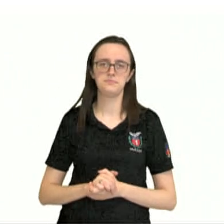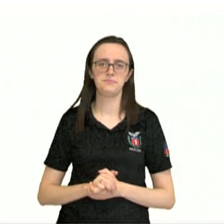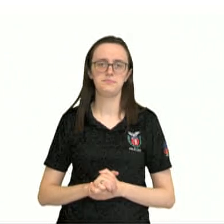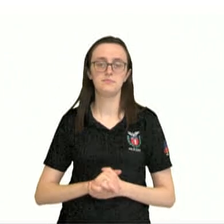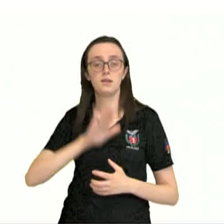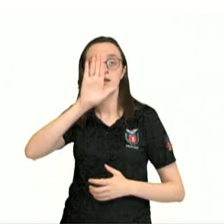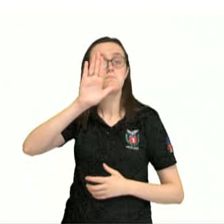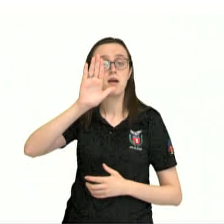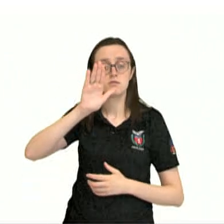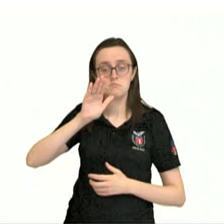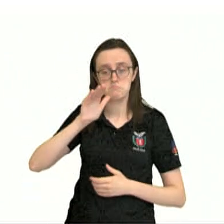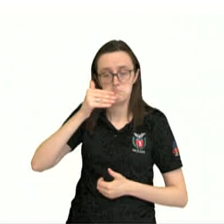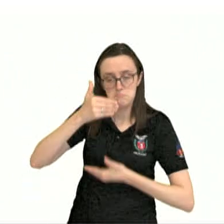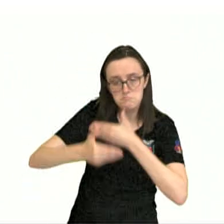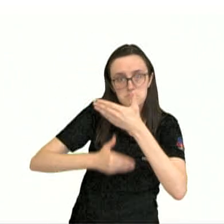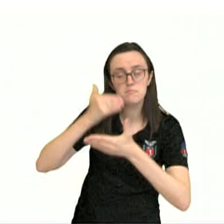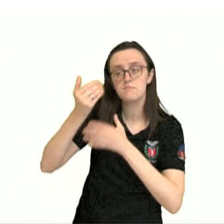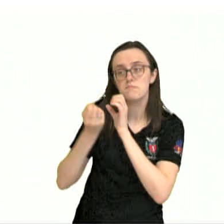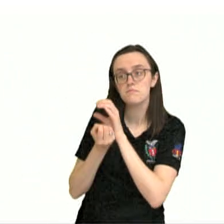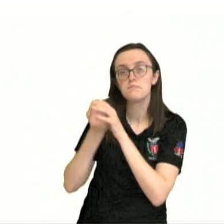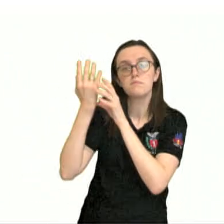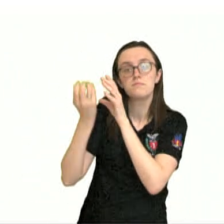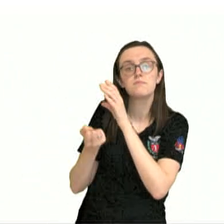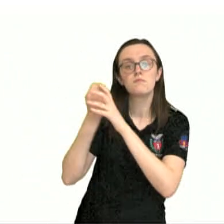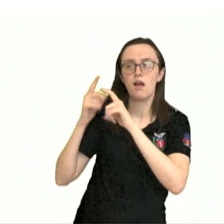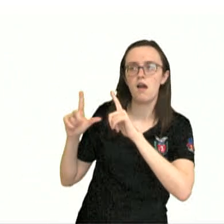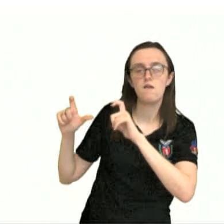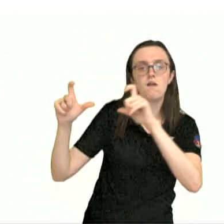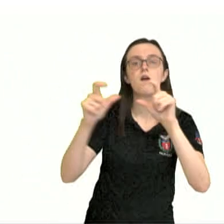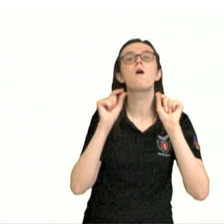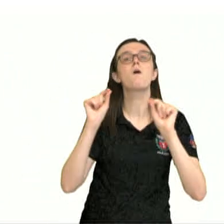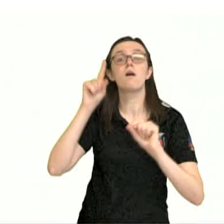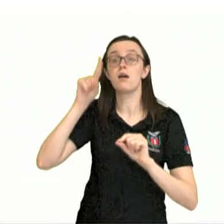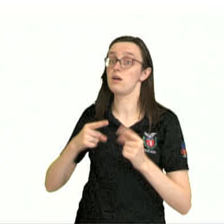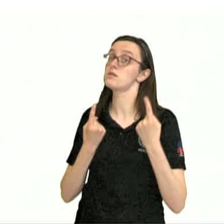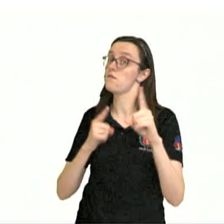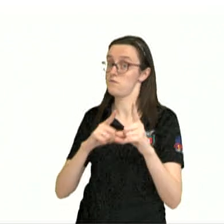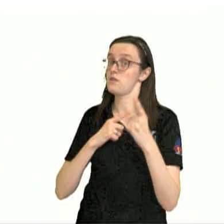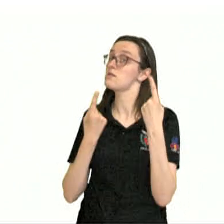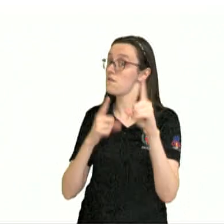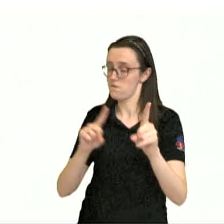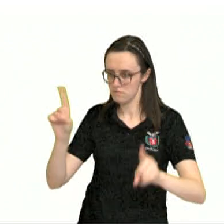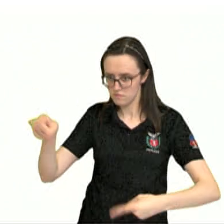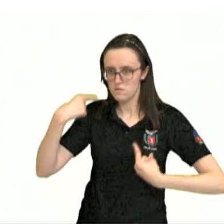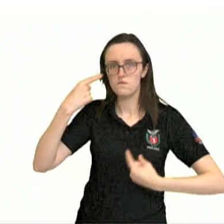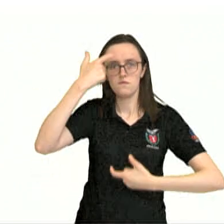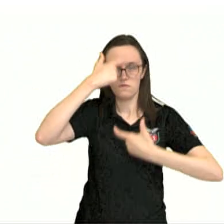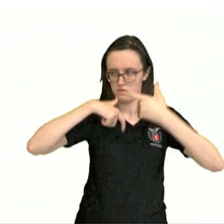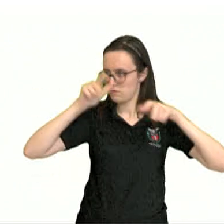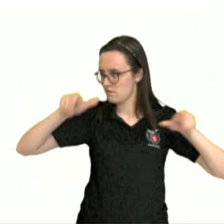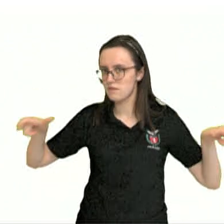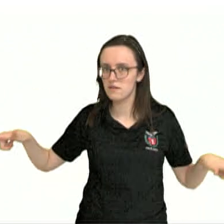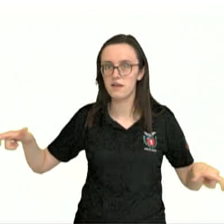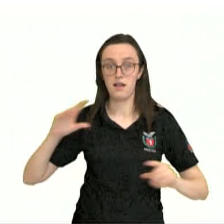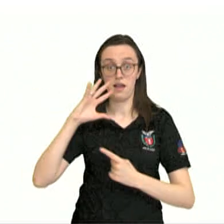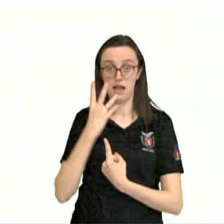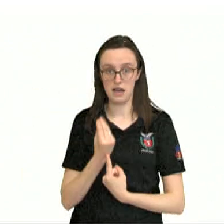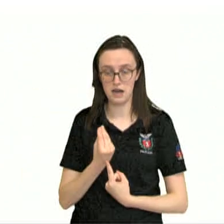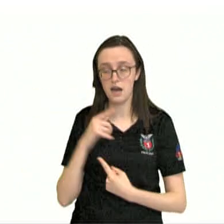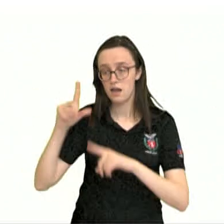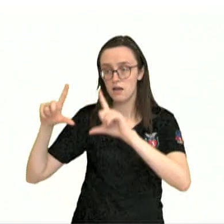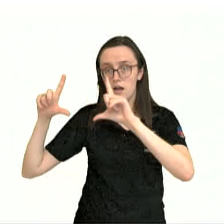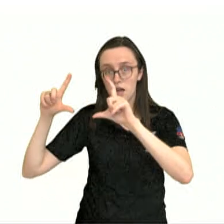Com a invenção, com o surgimento da fotografia, vêm os desafios para os artistas. A fotografia foi uma invenção